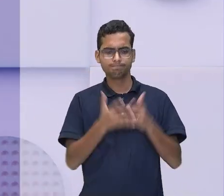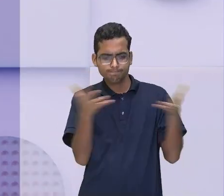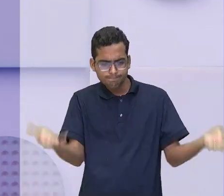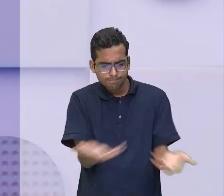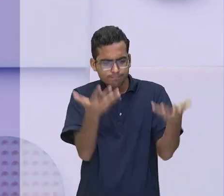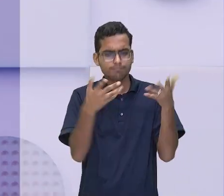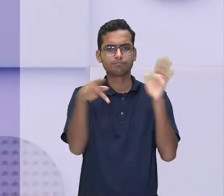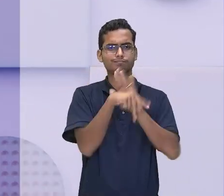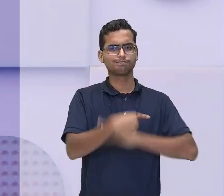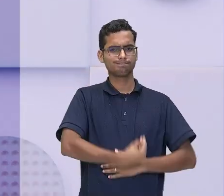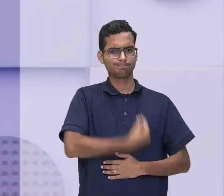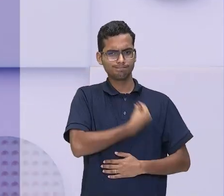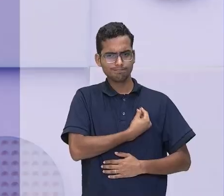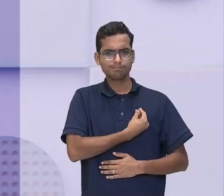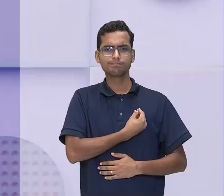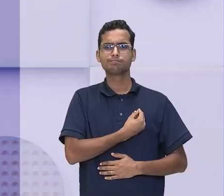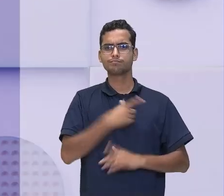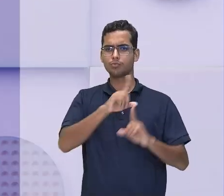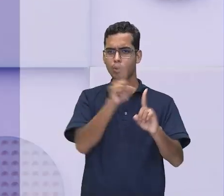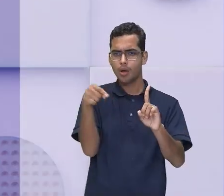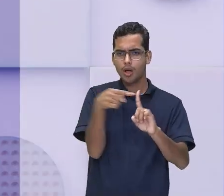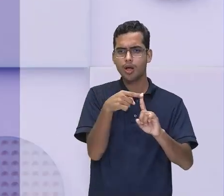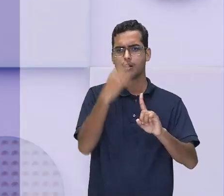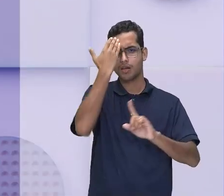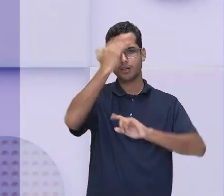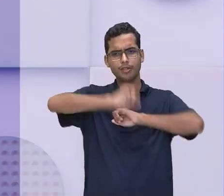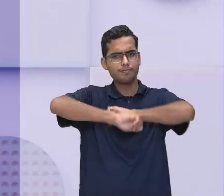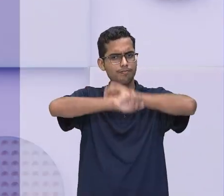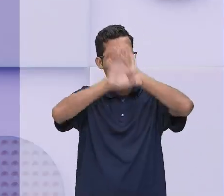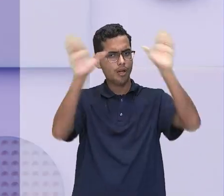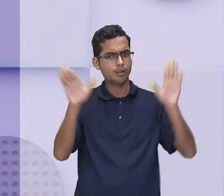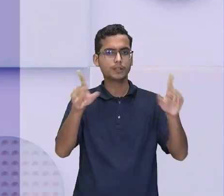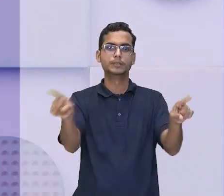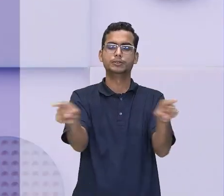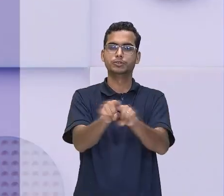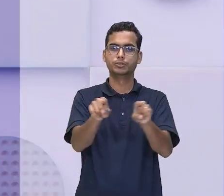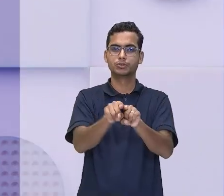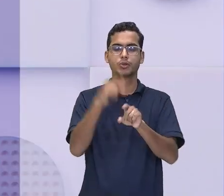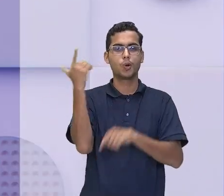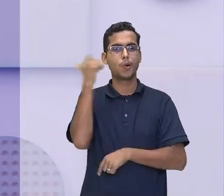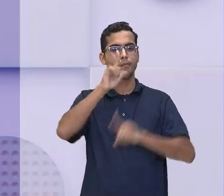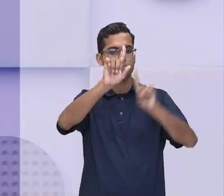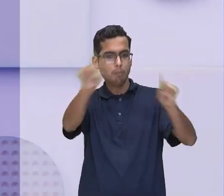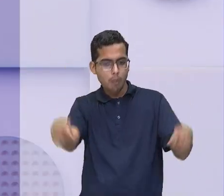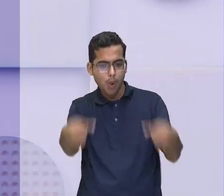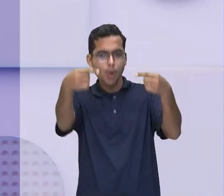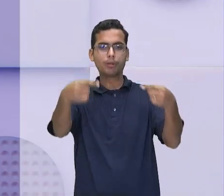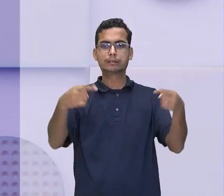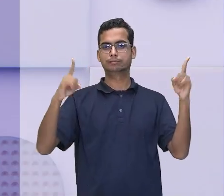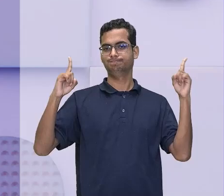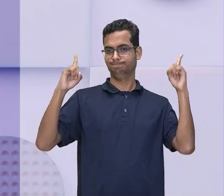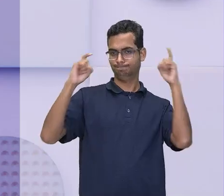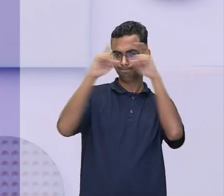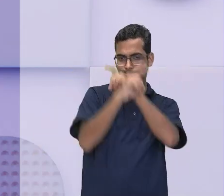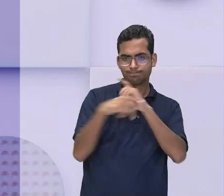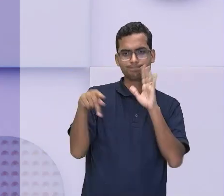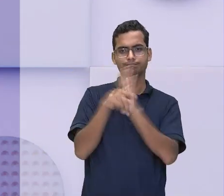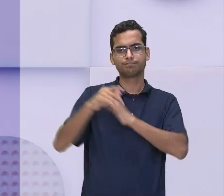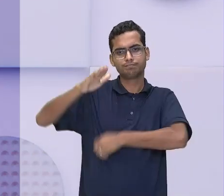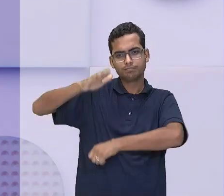vida, vai dar um sentido para a vida, até, inclusive, para poder encarar certas situações complicadas da vida,